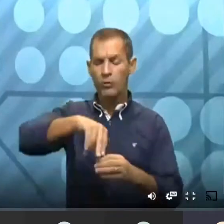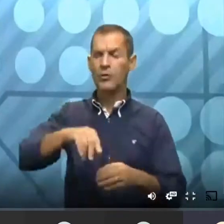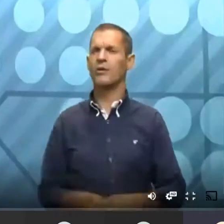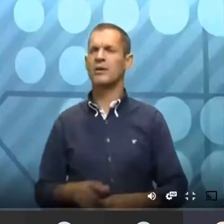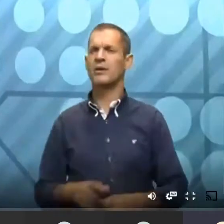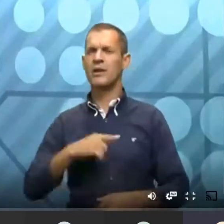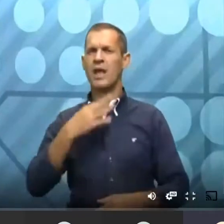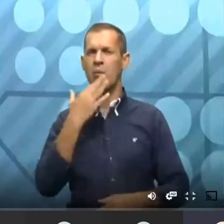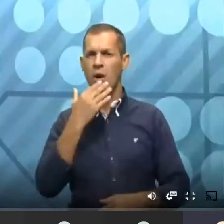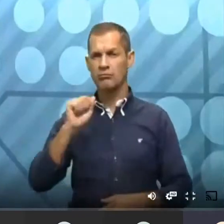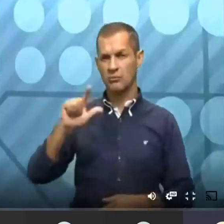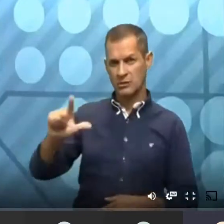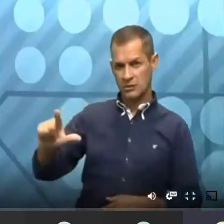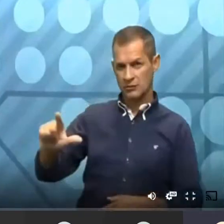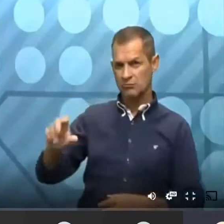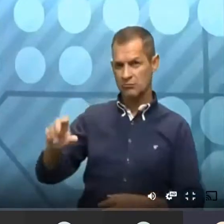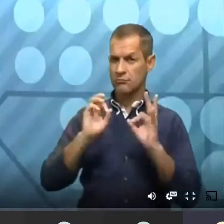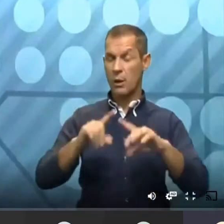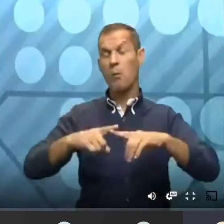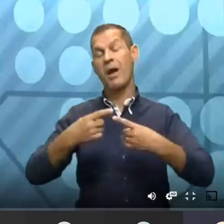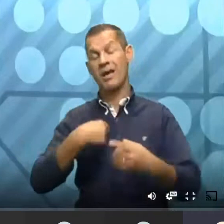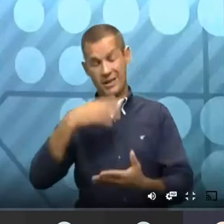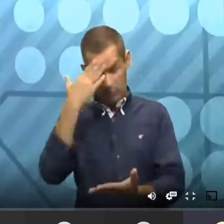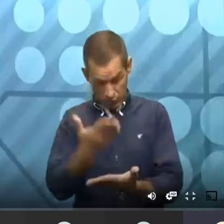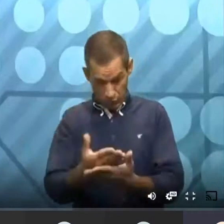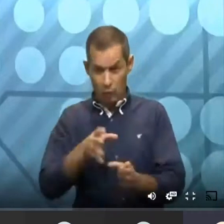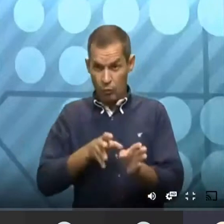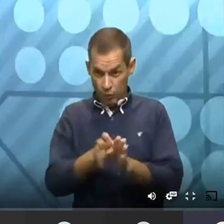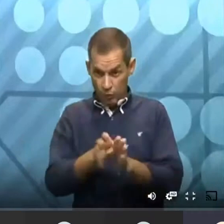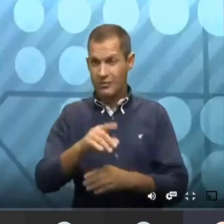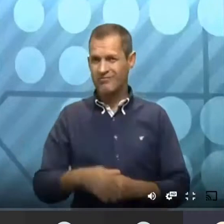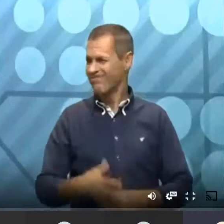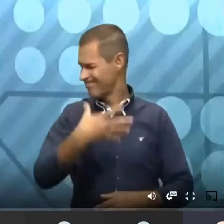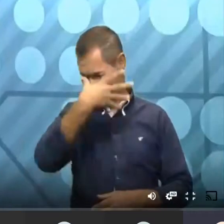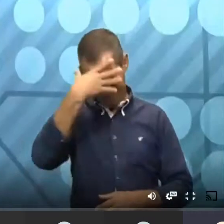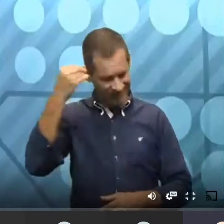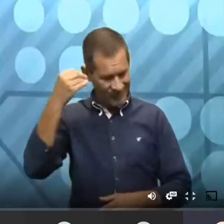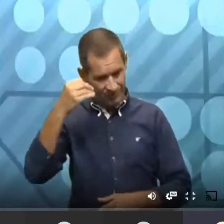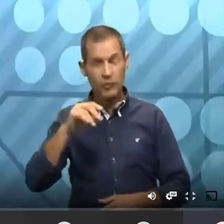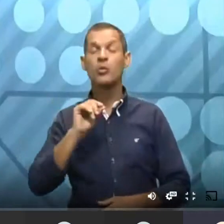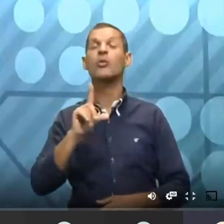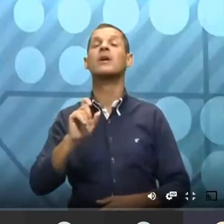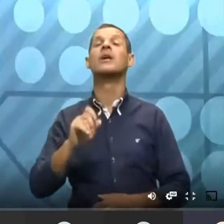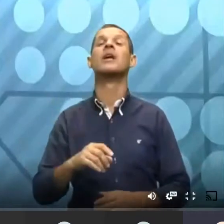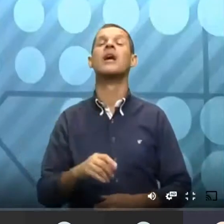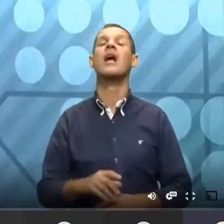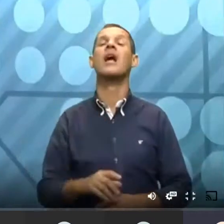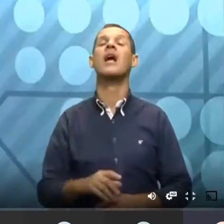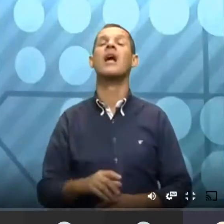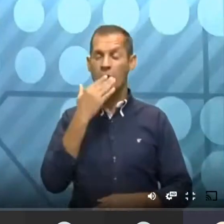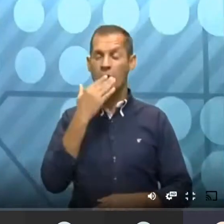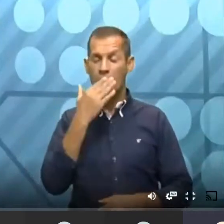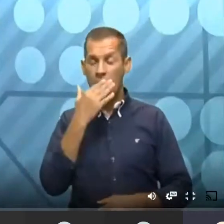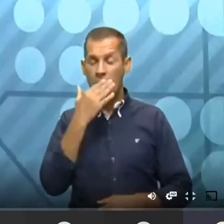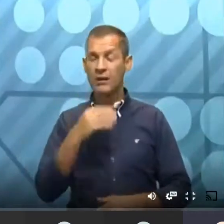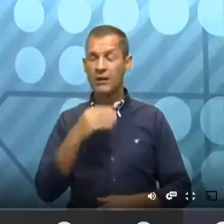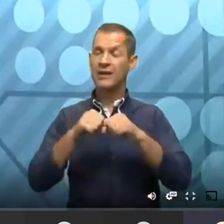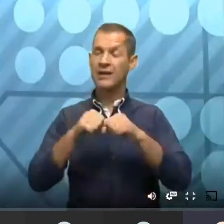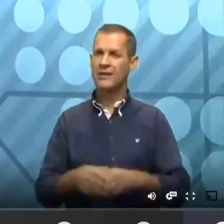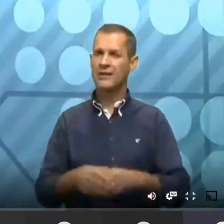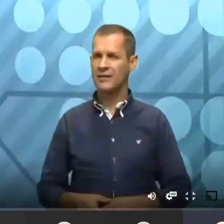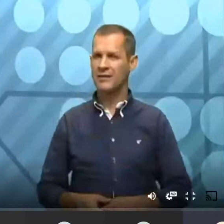ele vai ser corado de azul, certo? Eu acredito que com essa dica você não vai mais esquecer o que vai corar o que